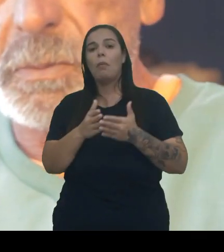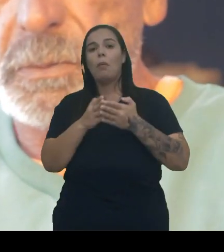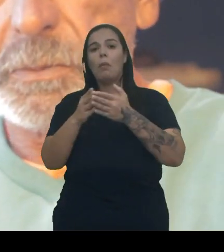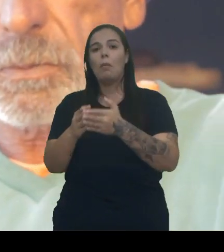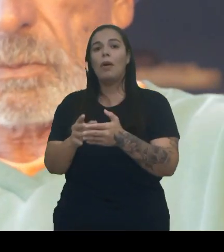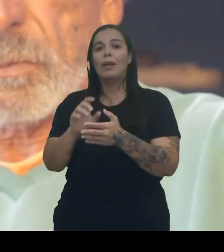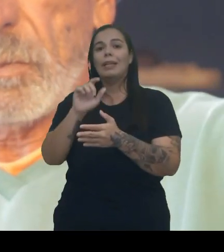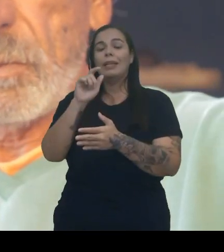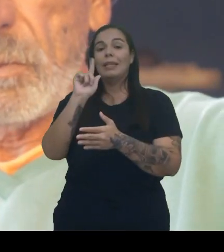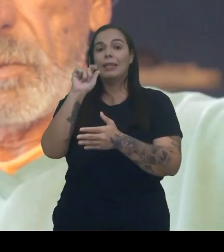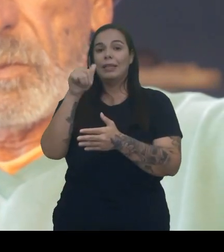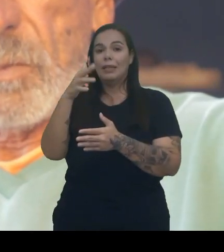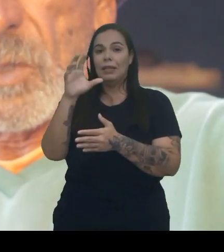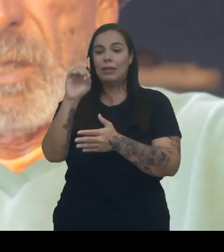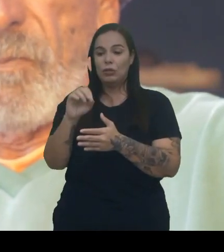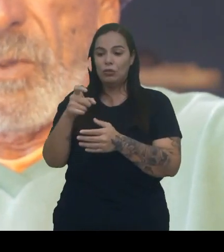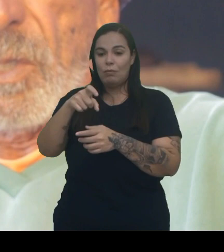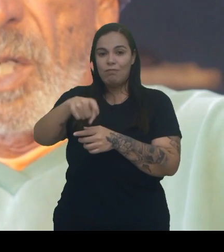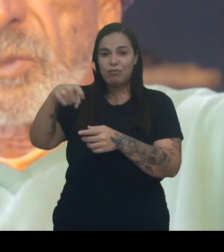enormes.